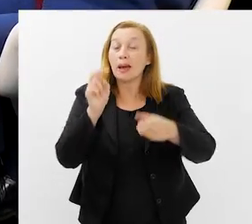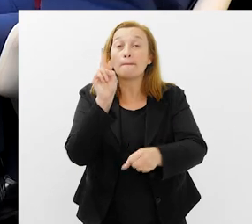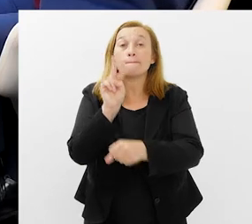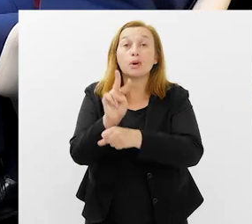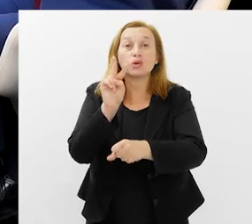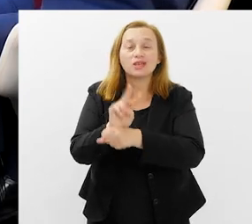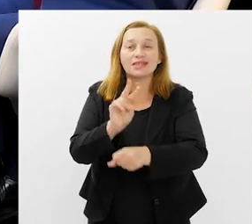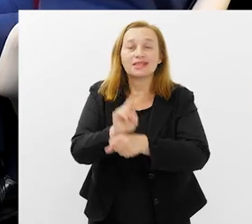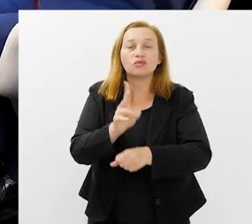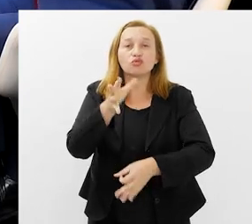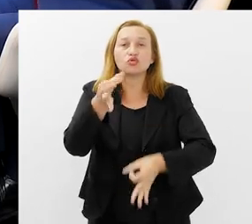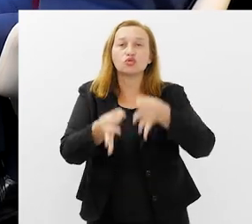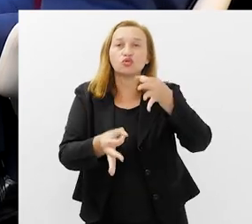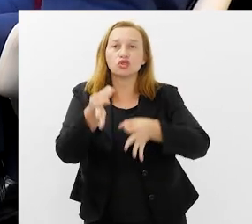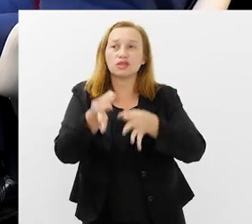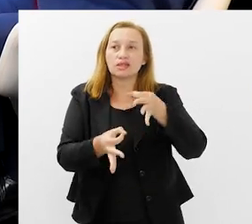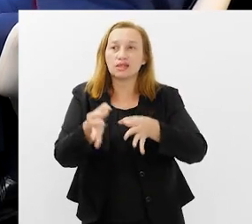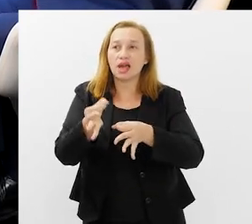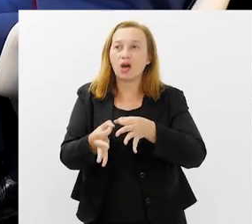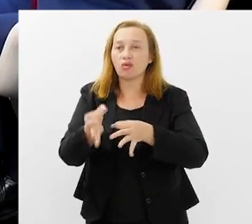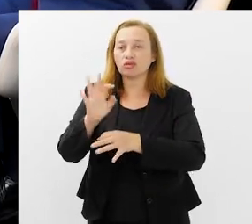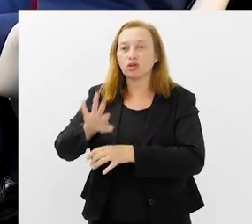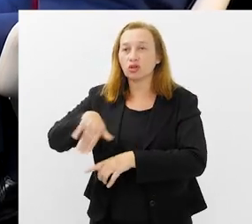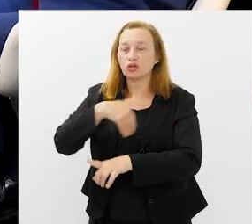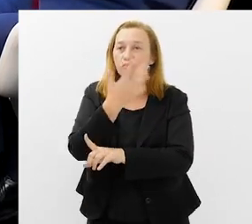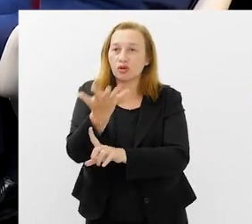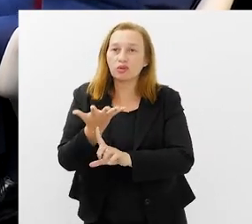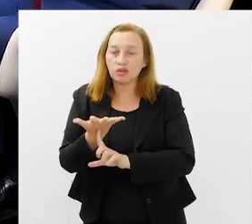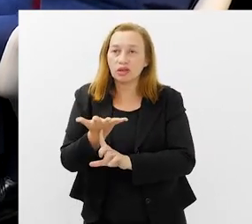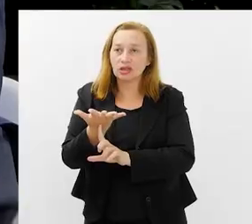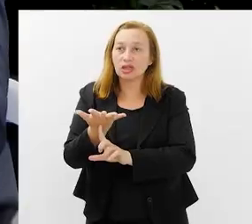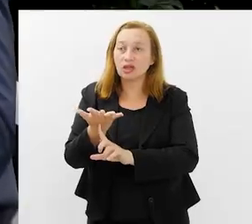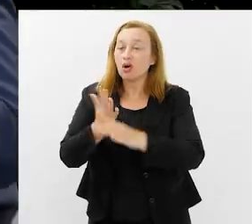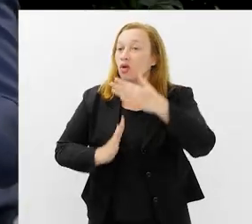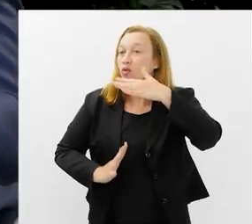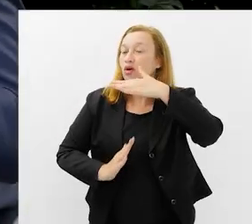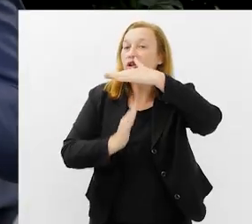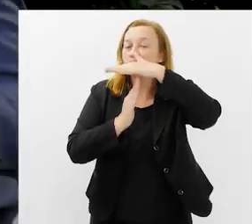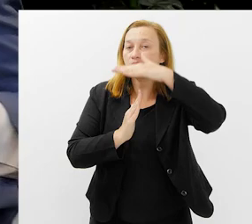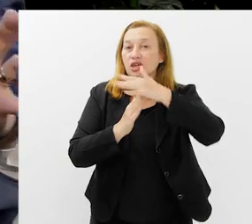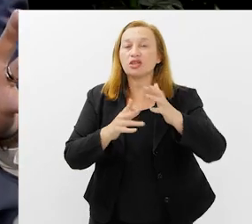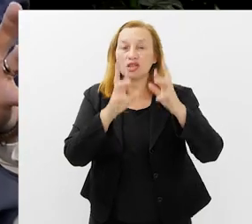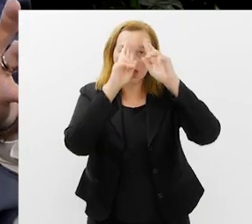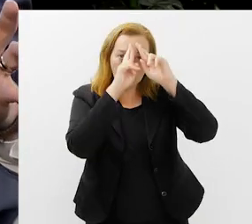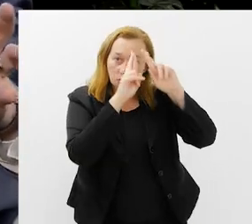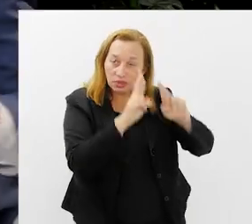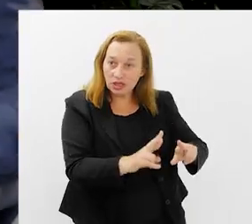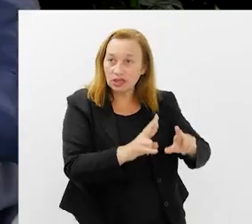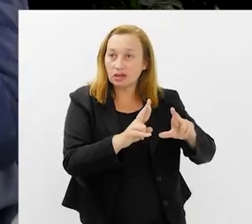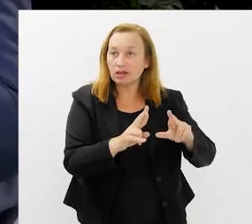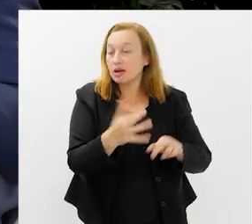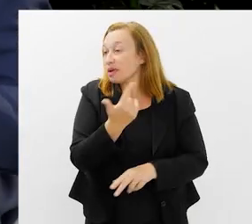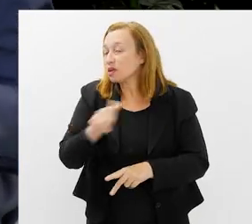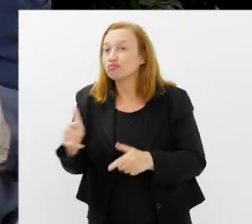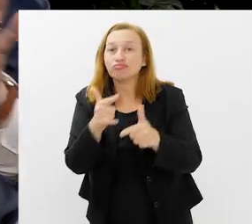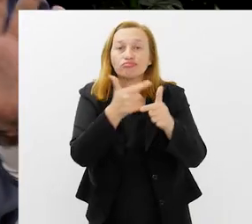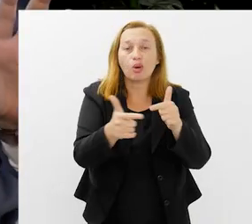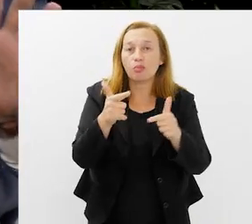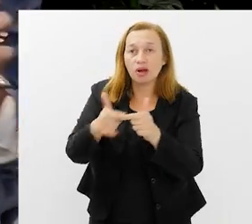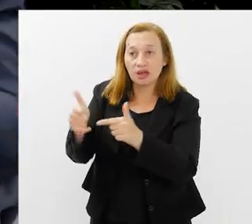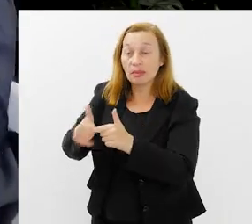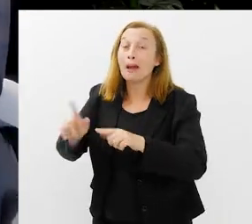da proteção judicial do meio ambiente, respeitando os limites das competências e atribuições, para não